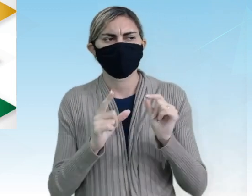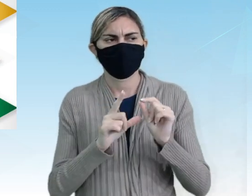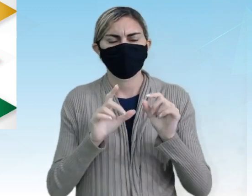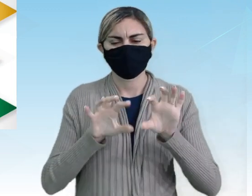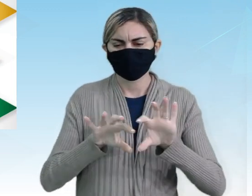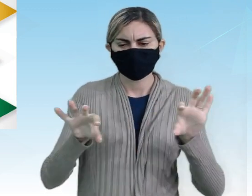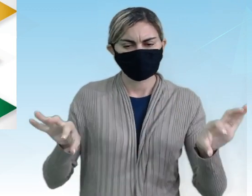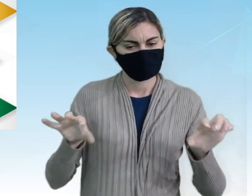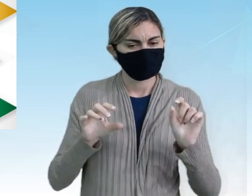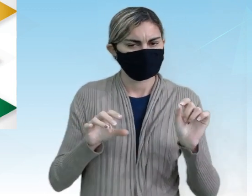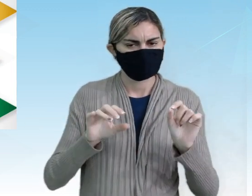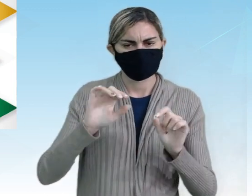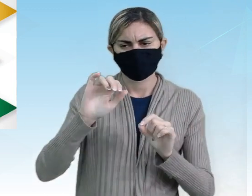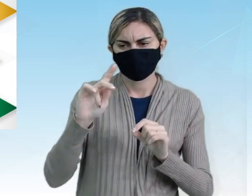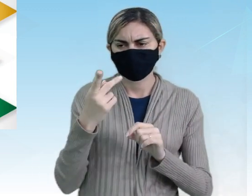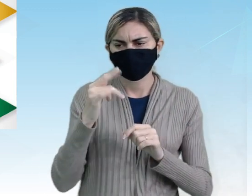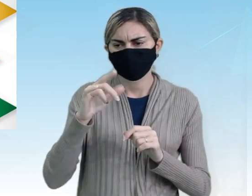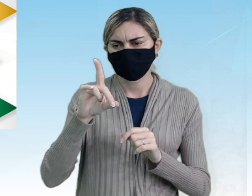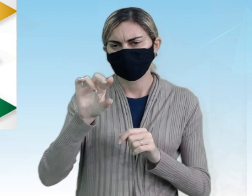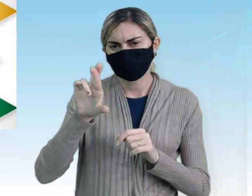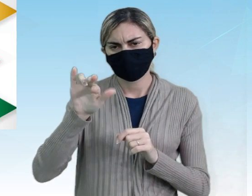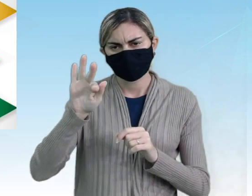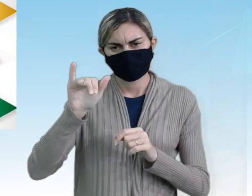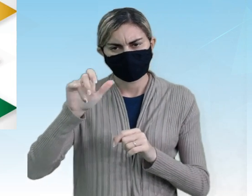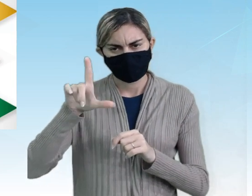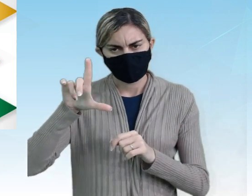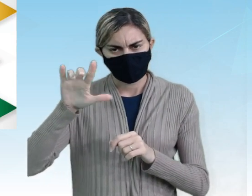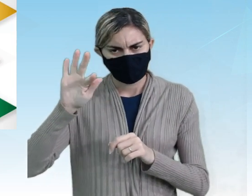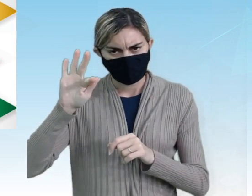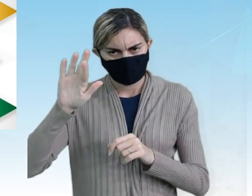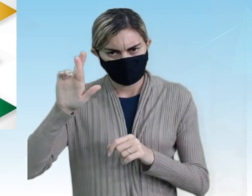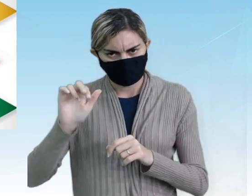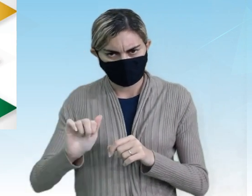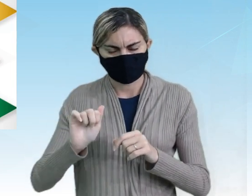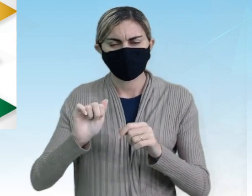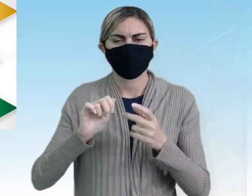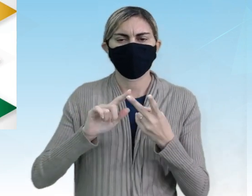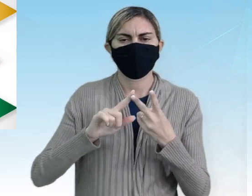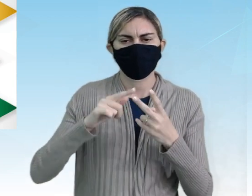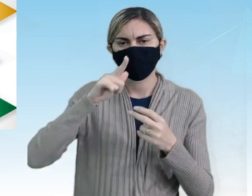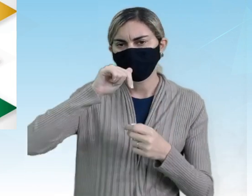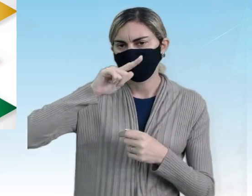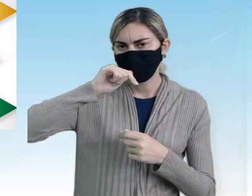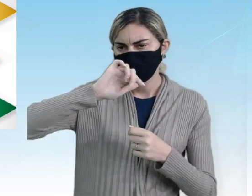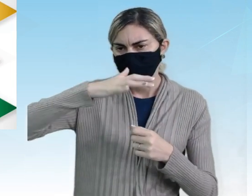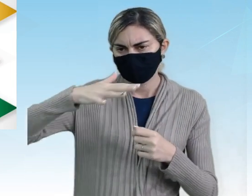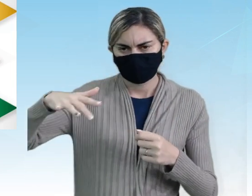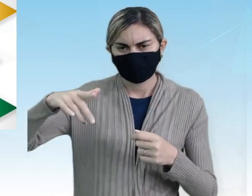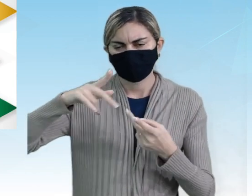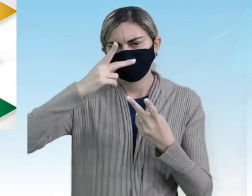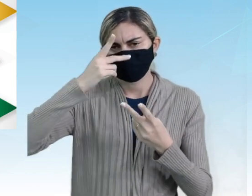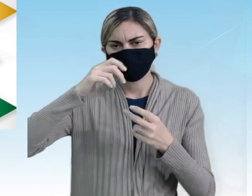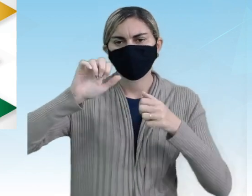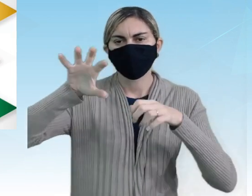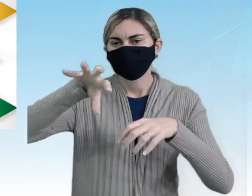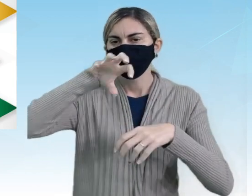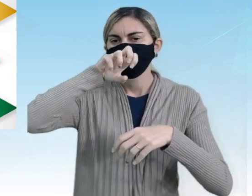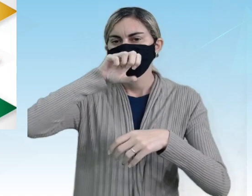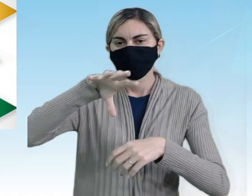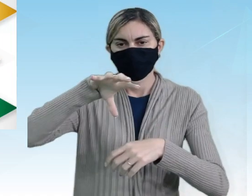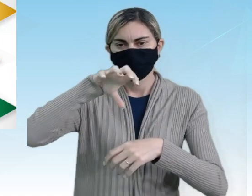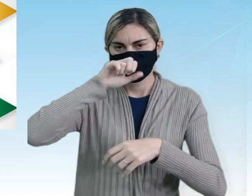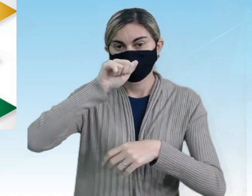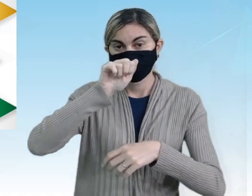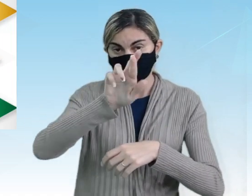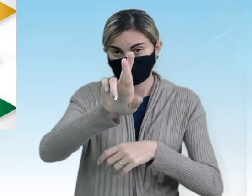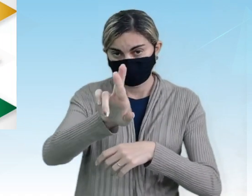dividido em hidrosfera, que é a parte da biosfera que contém a água, atmosfera, no caso